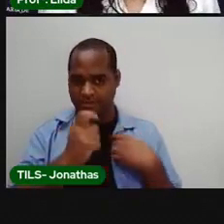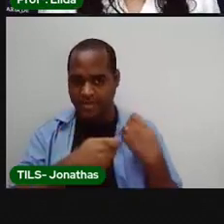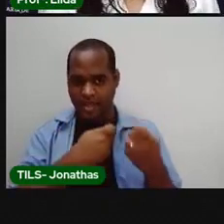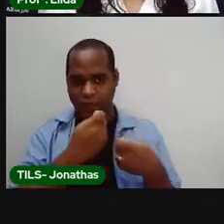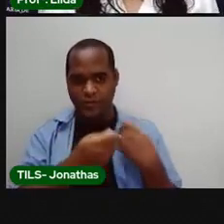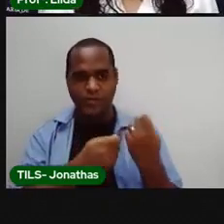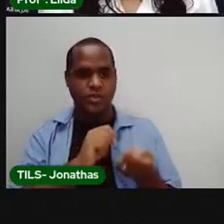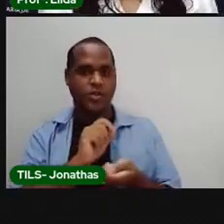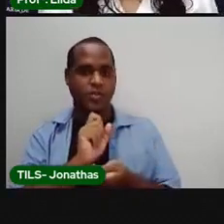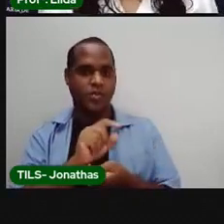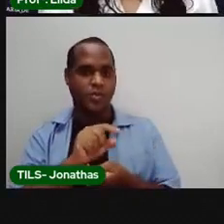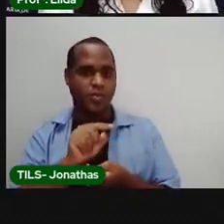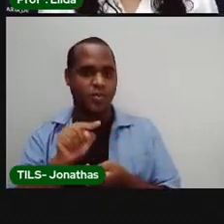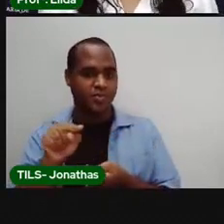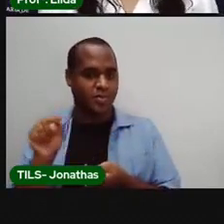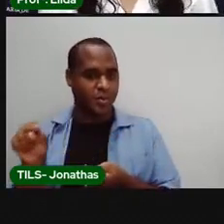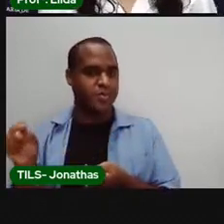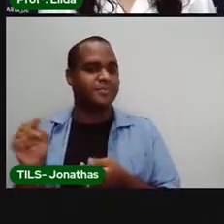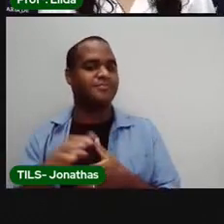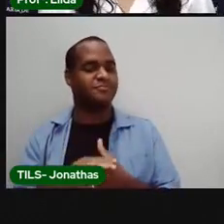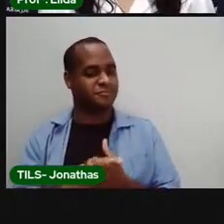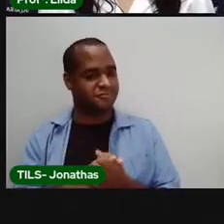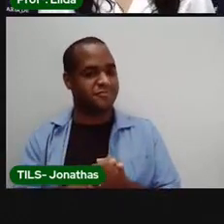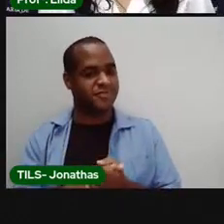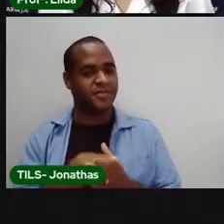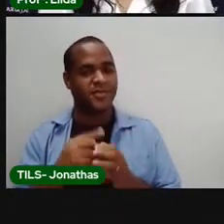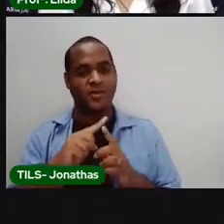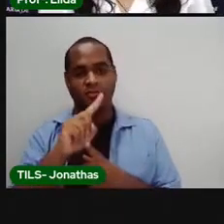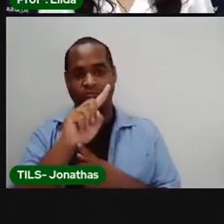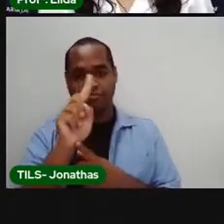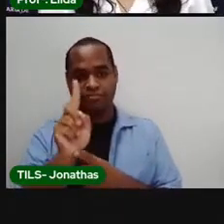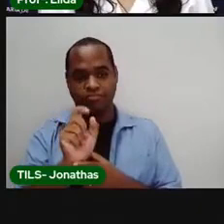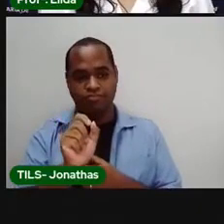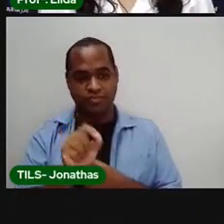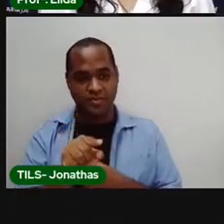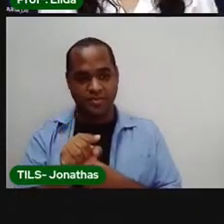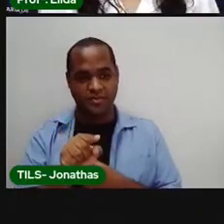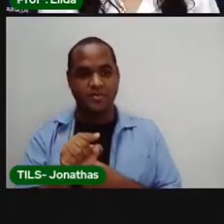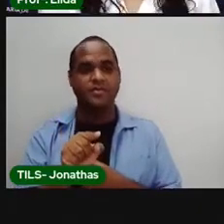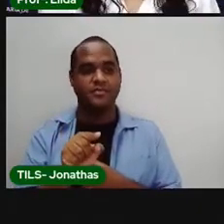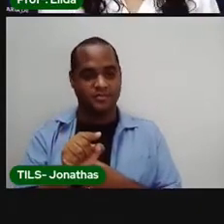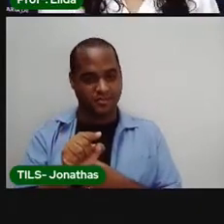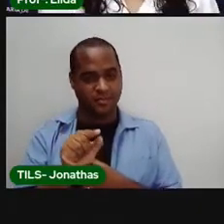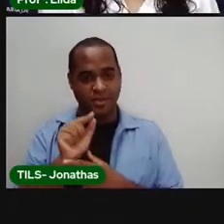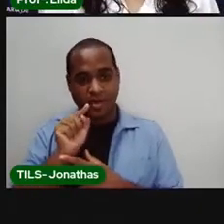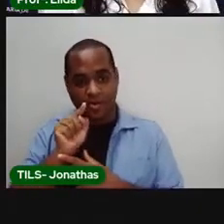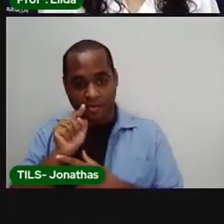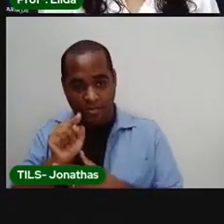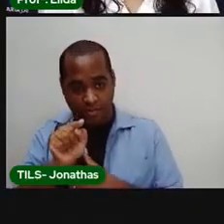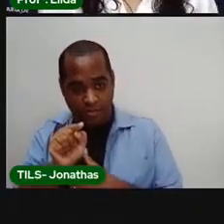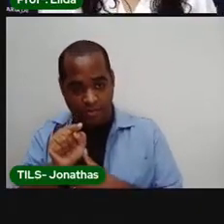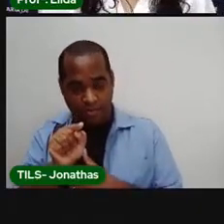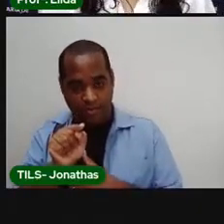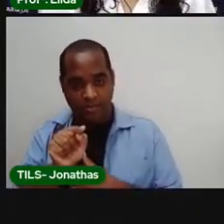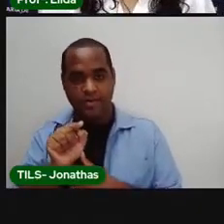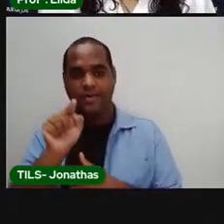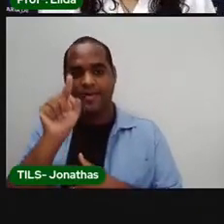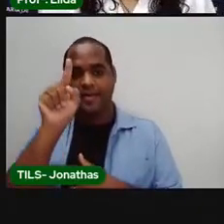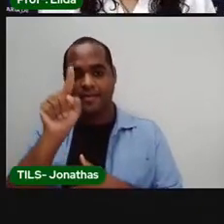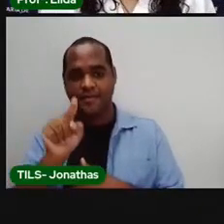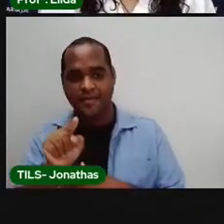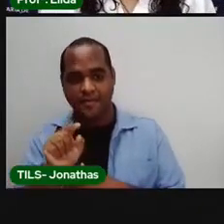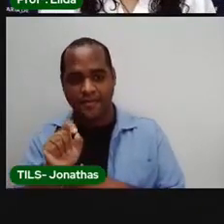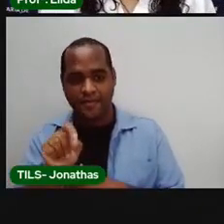de pontuação. Nós temos a interrogação, o ponto final e o